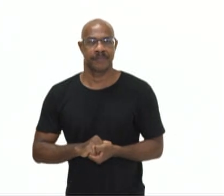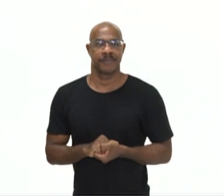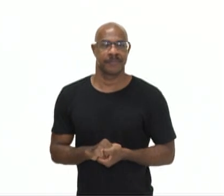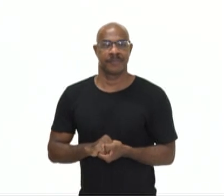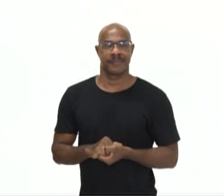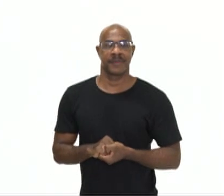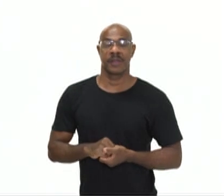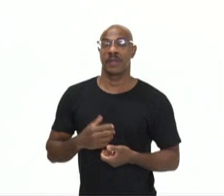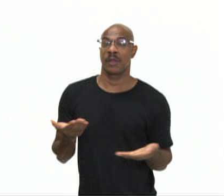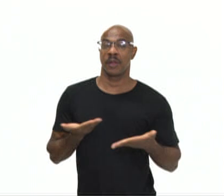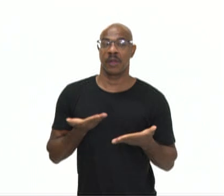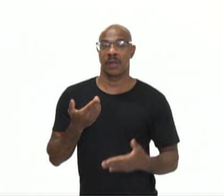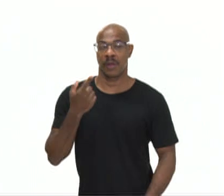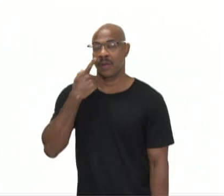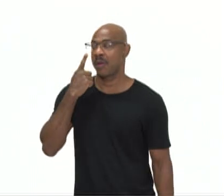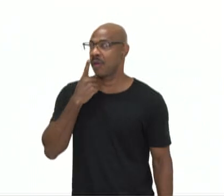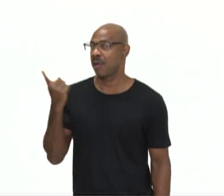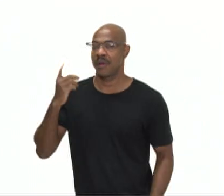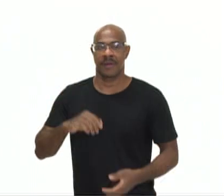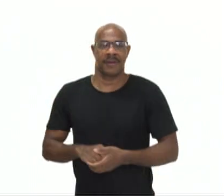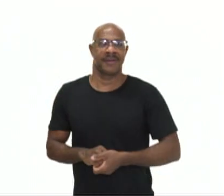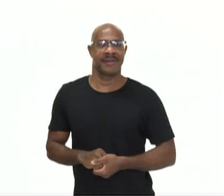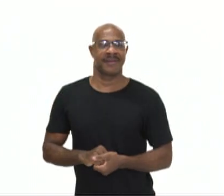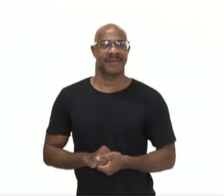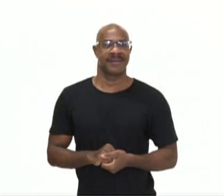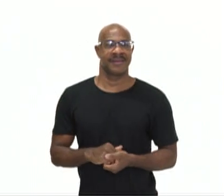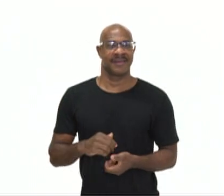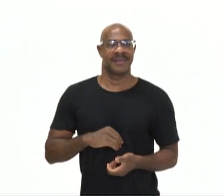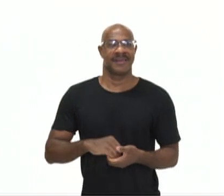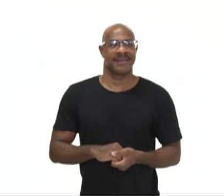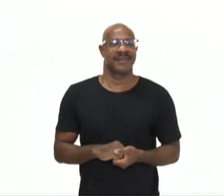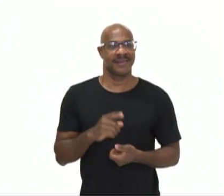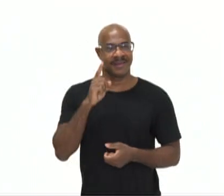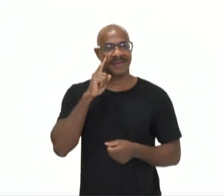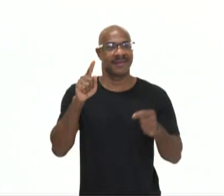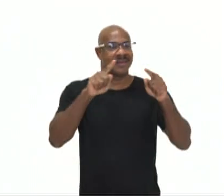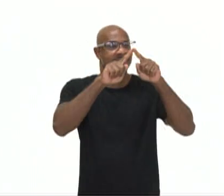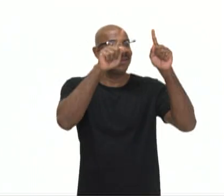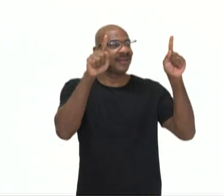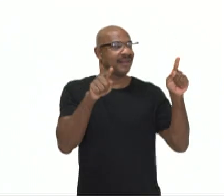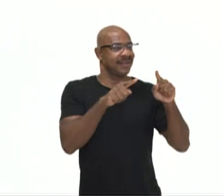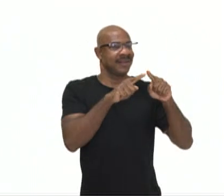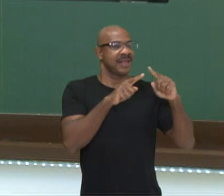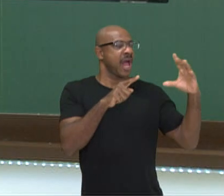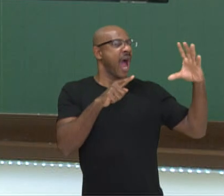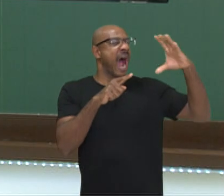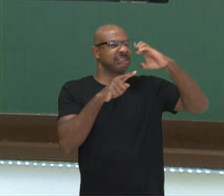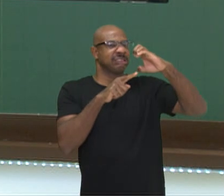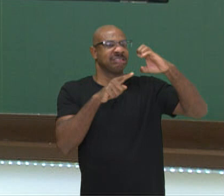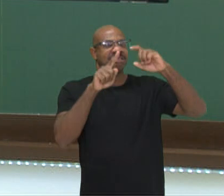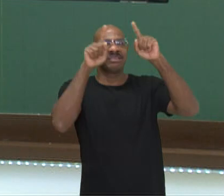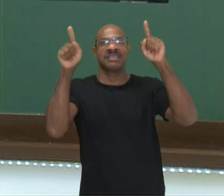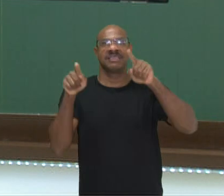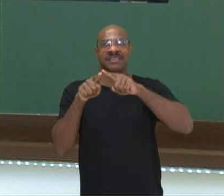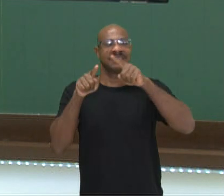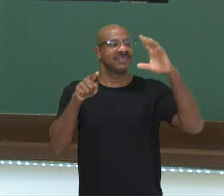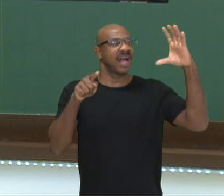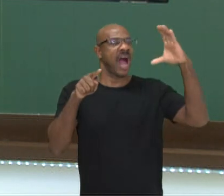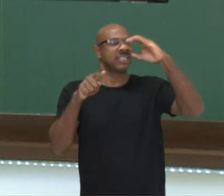Repare que um balão se sobrepõe ao outro, começa a engolir o outro. E já temos uma mudança aqui